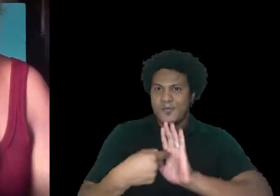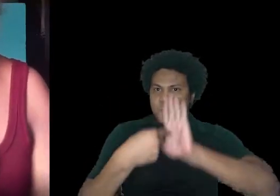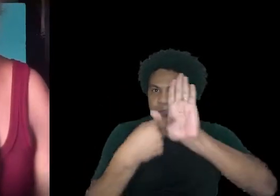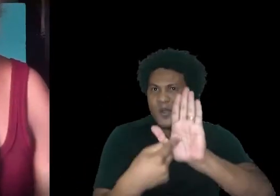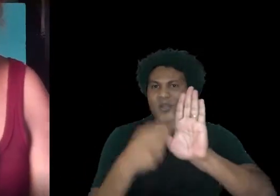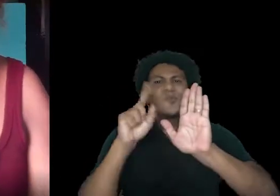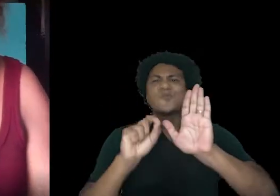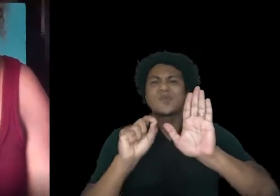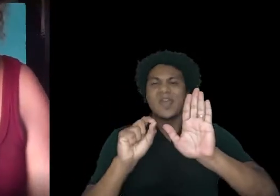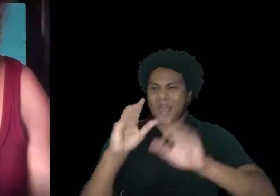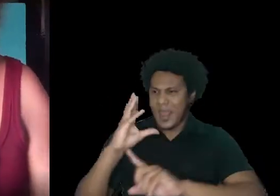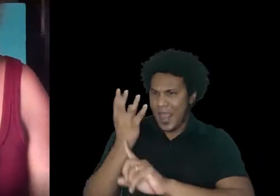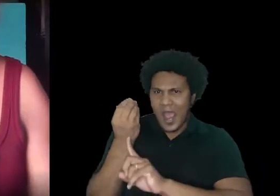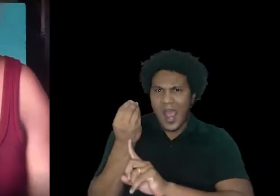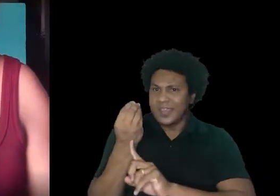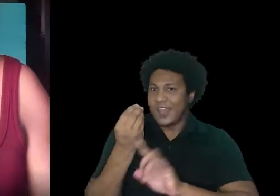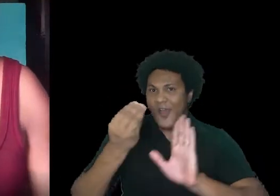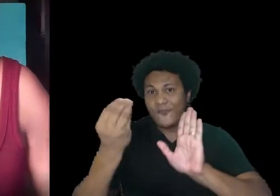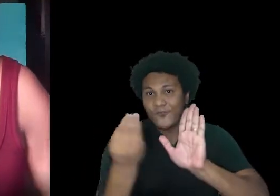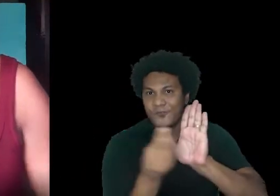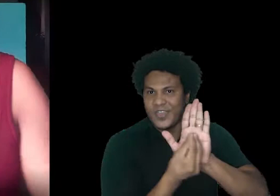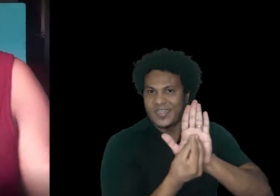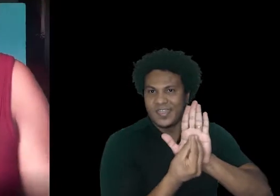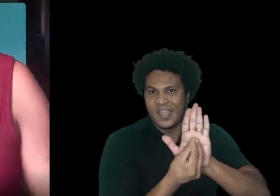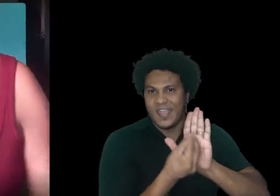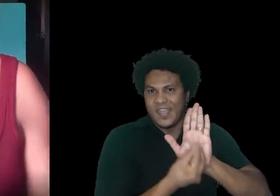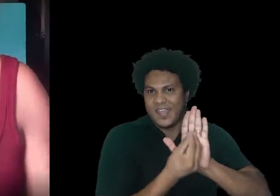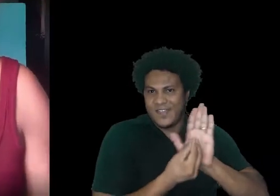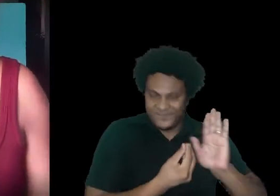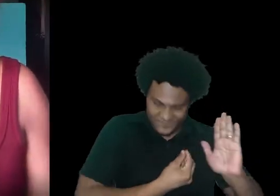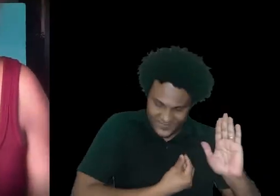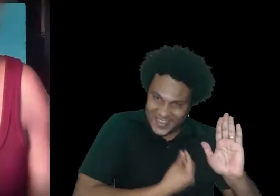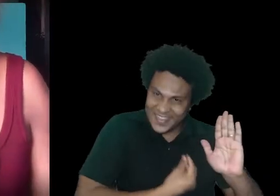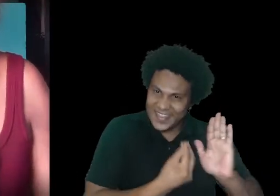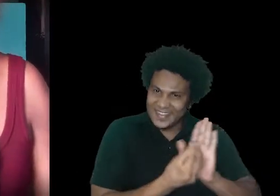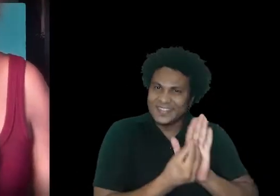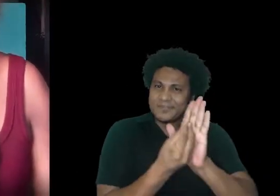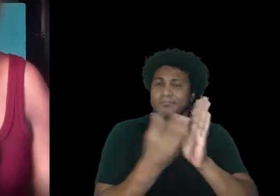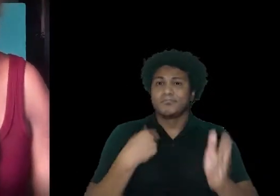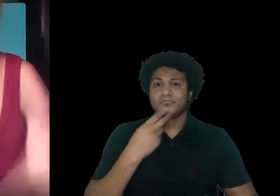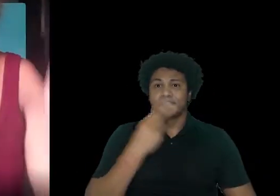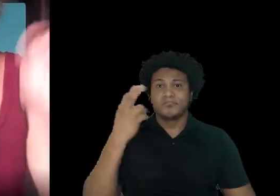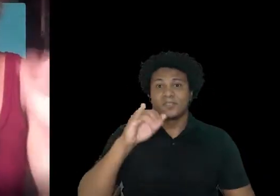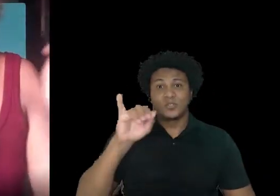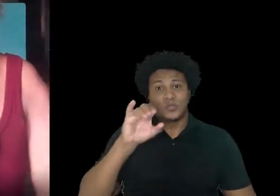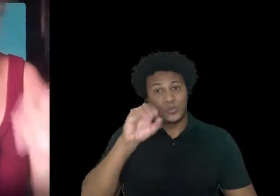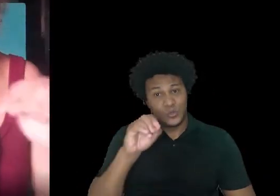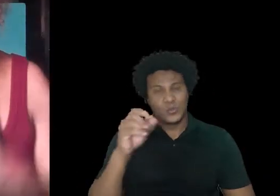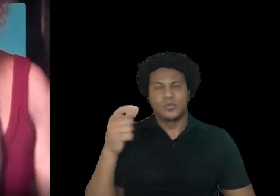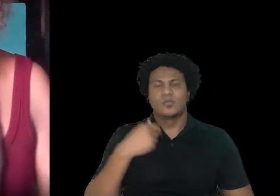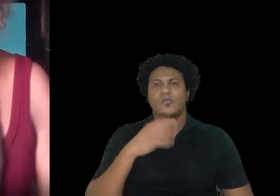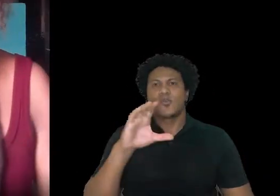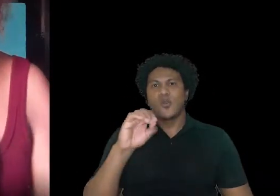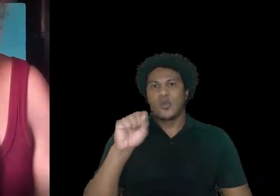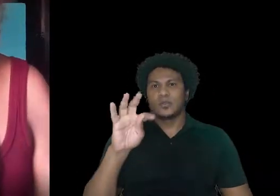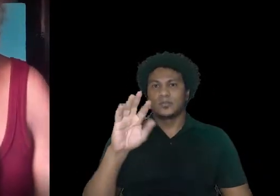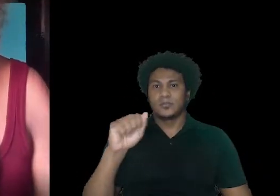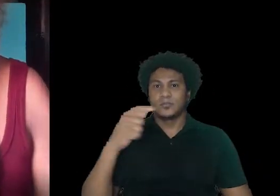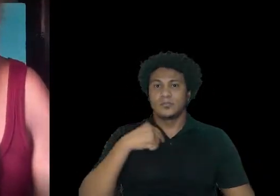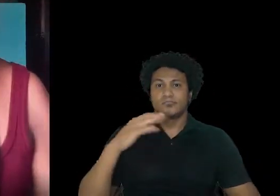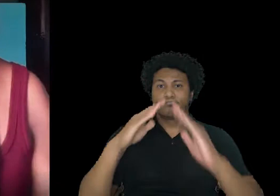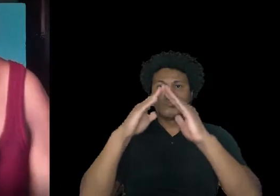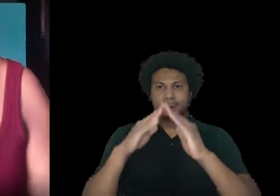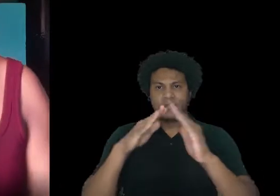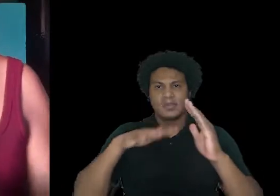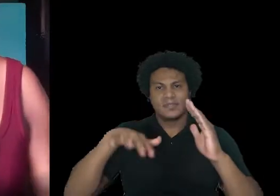é Mostra pela Vida, certo? Eu sou Jô Costa, sou artista moradora aqui do território do Grande